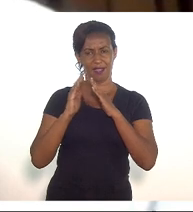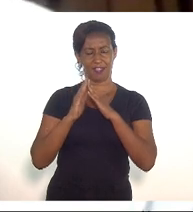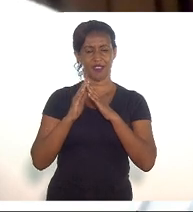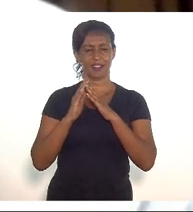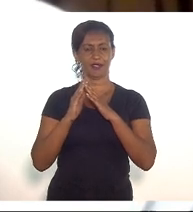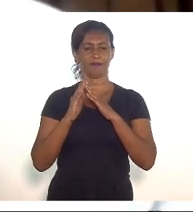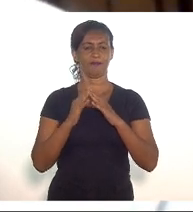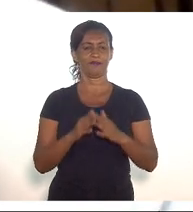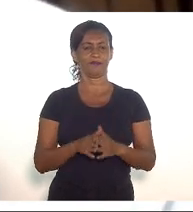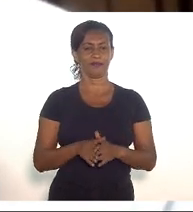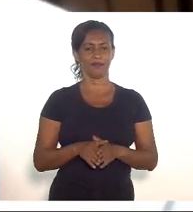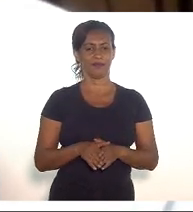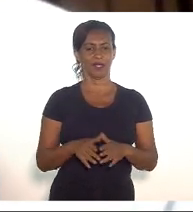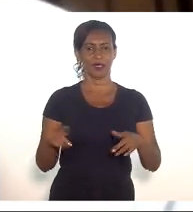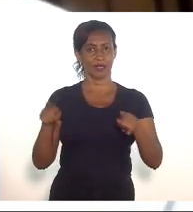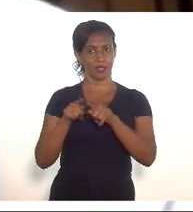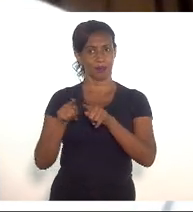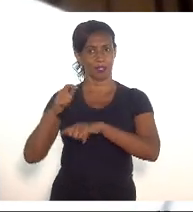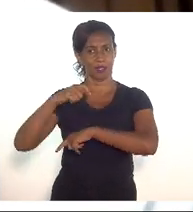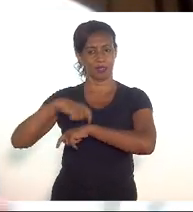pandêmico,